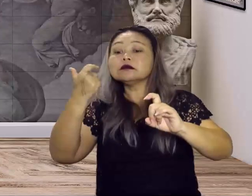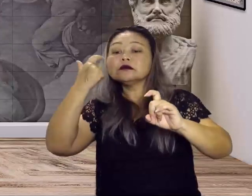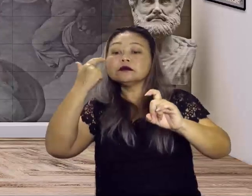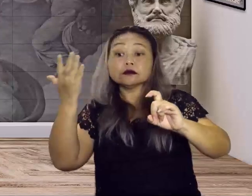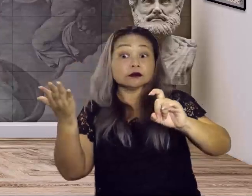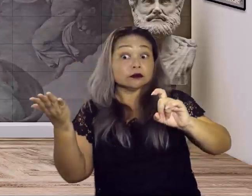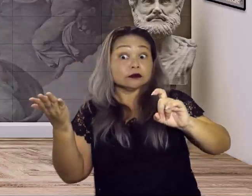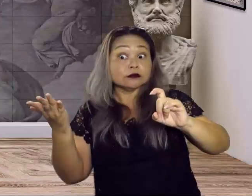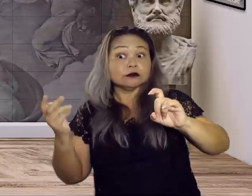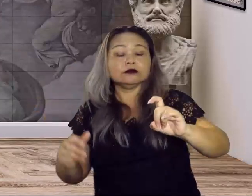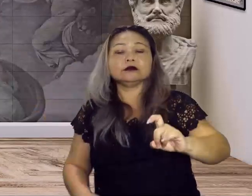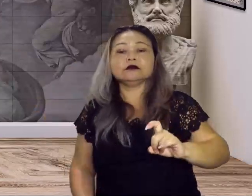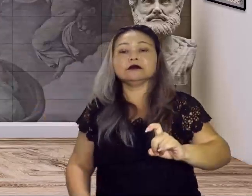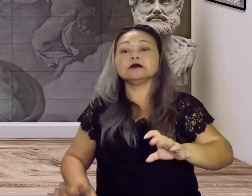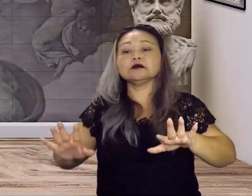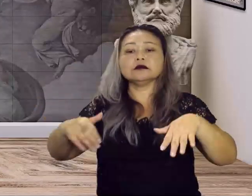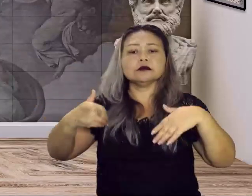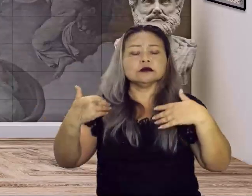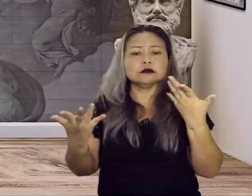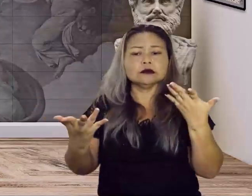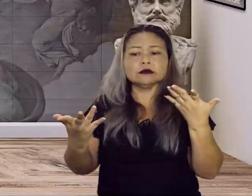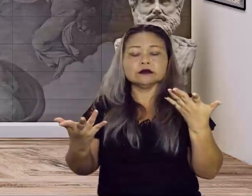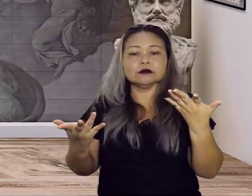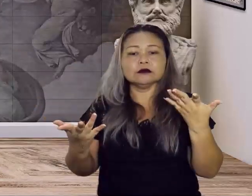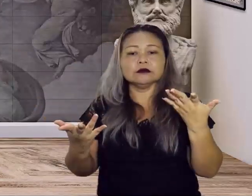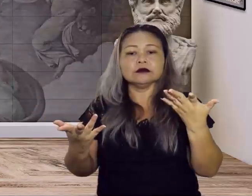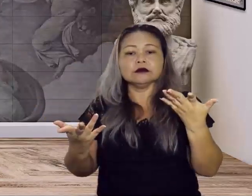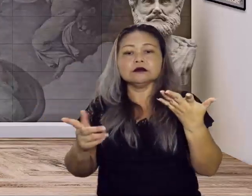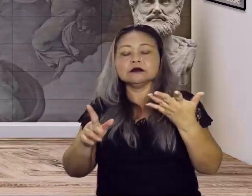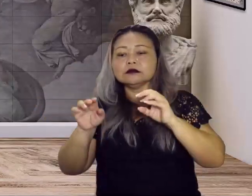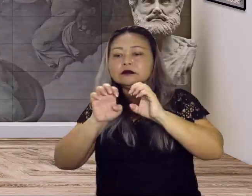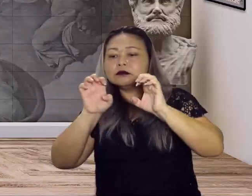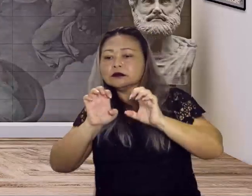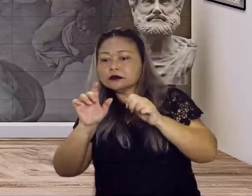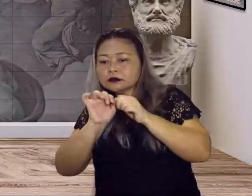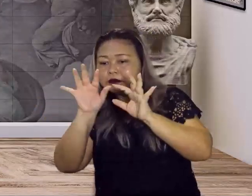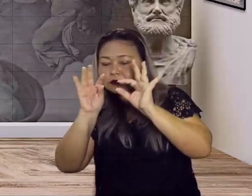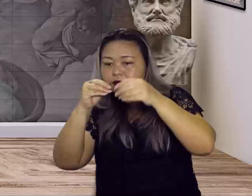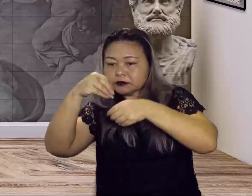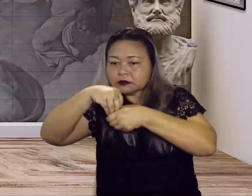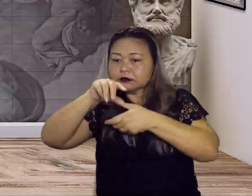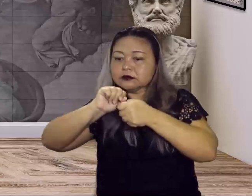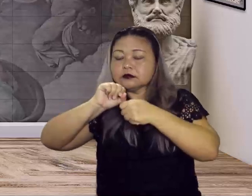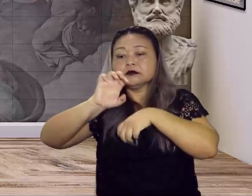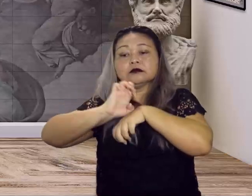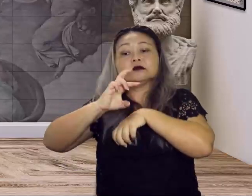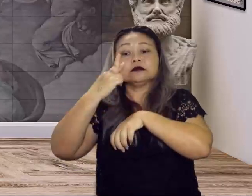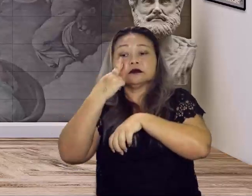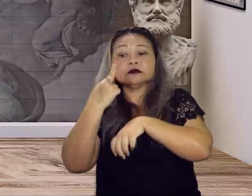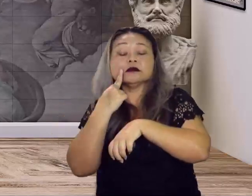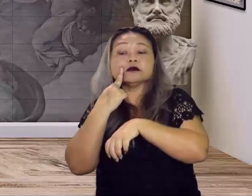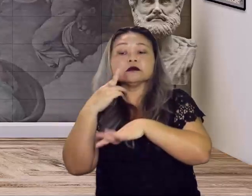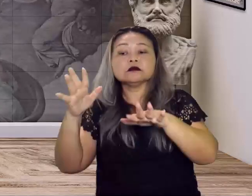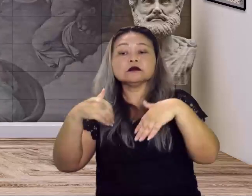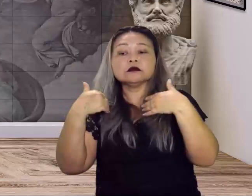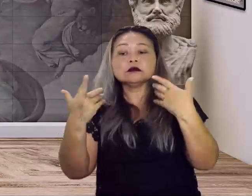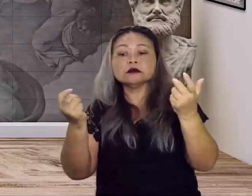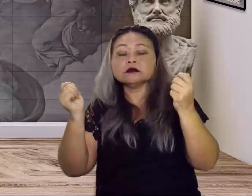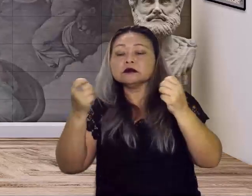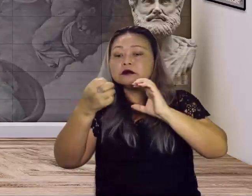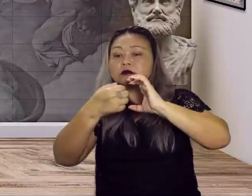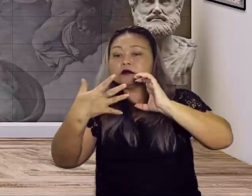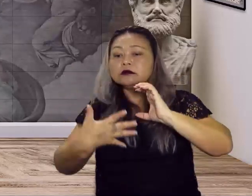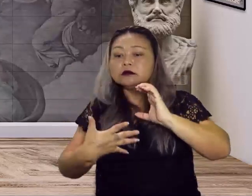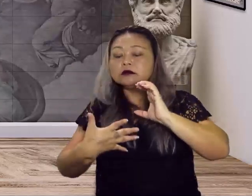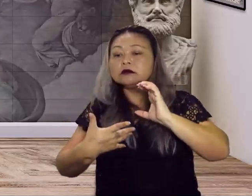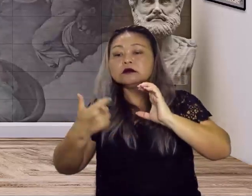agora? Aqueles que têm muita estrutura mitológica dentro do estado de Rondônia. Quais os mitos que eu posso